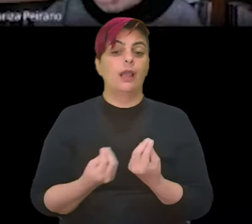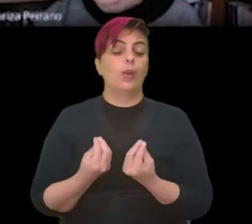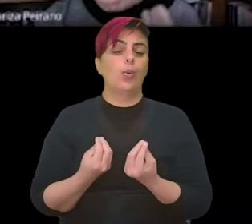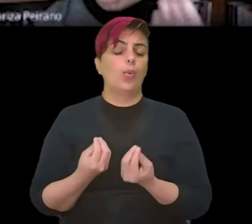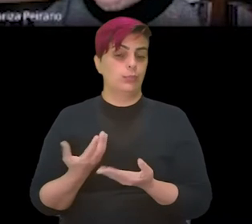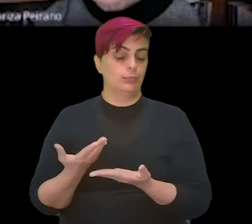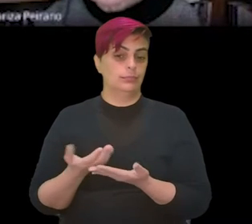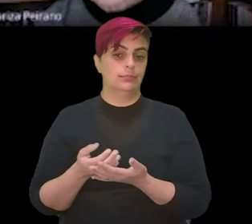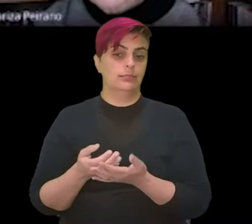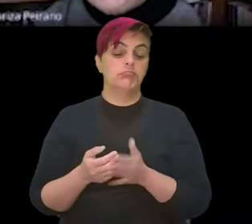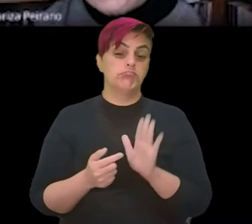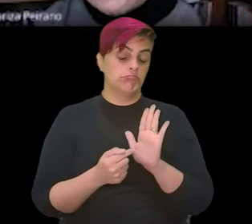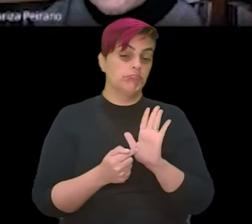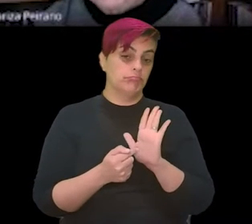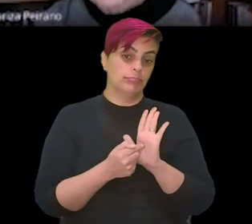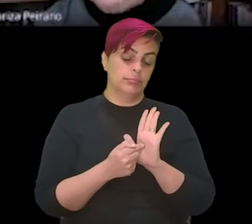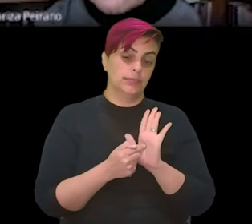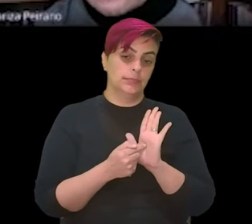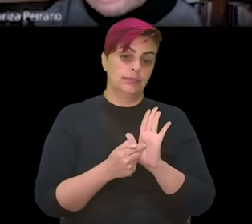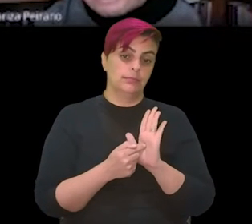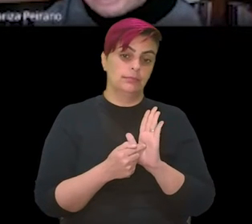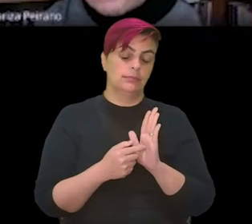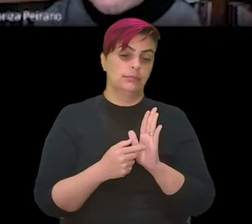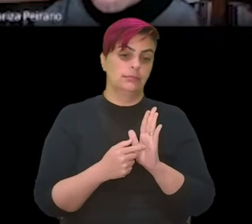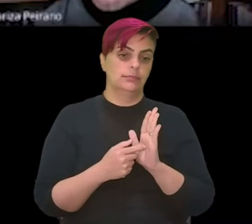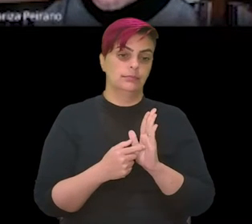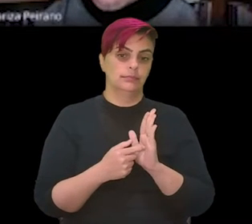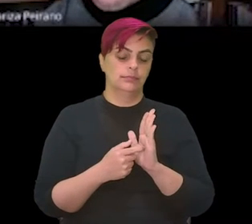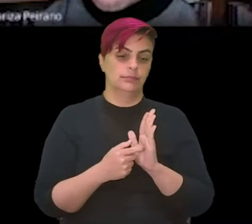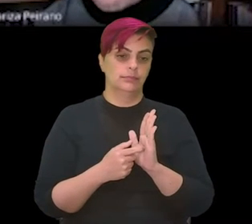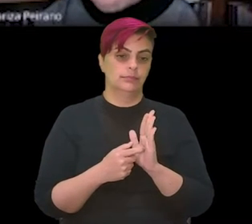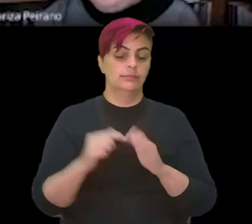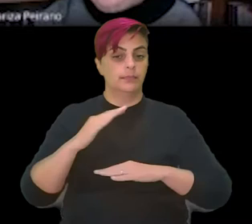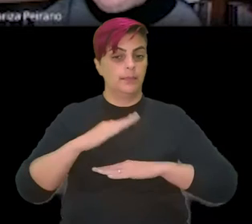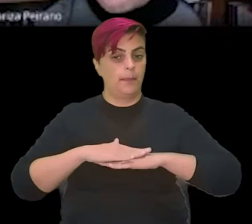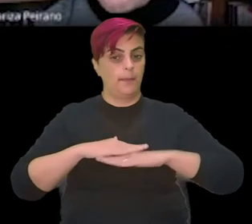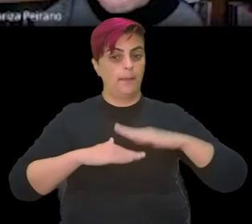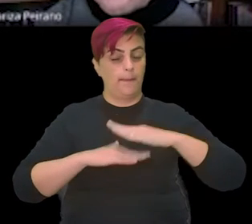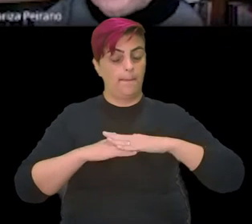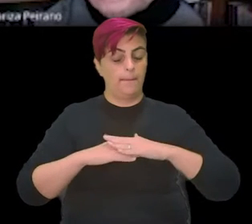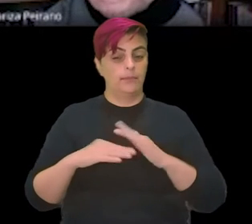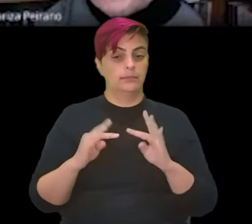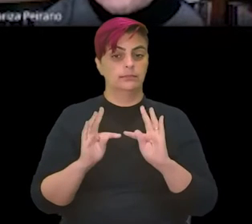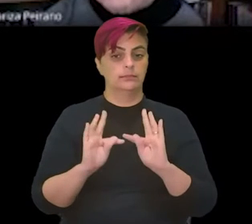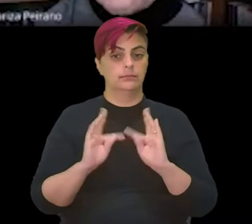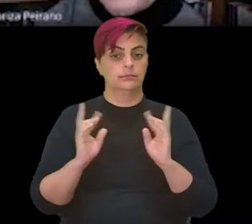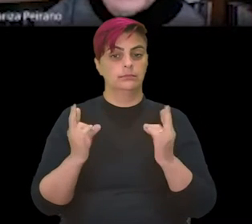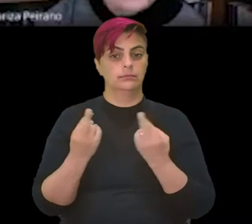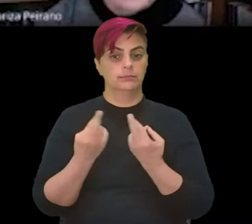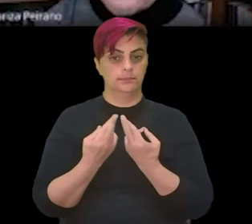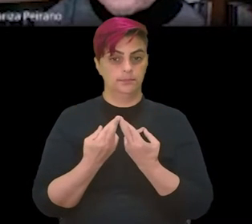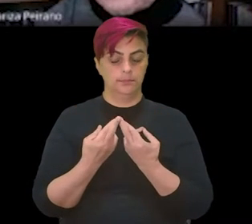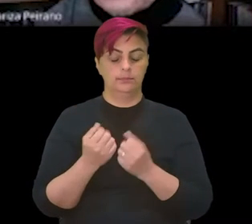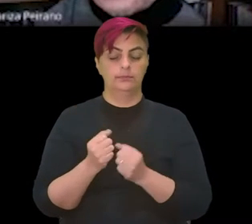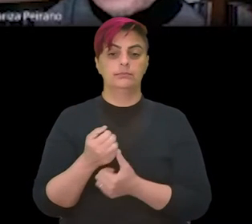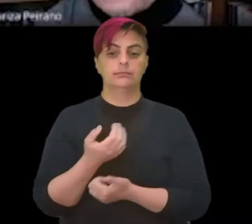de como era a apresentação e a troca ocorria, como ela ocorria. Então,